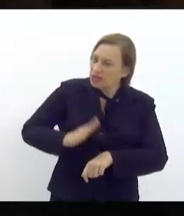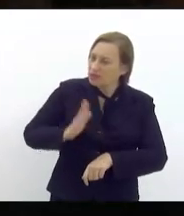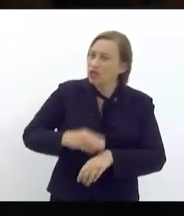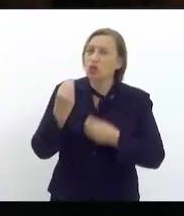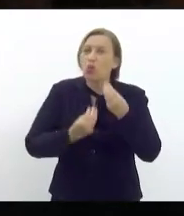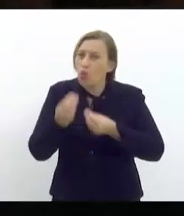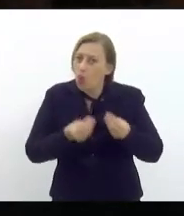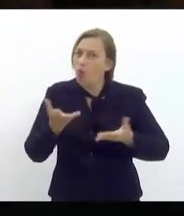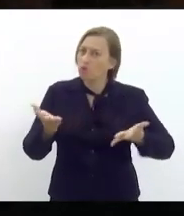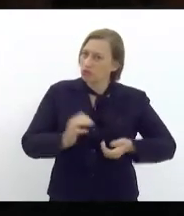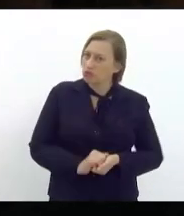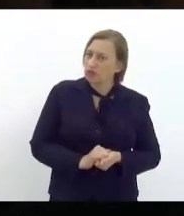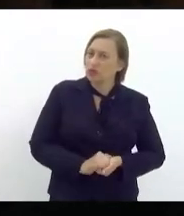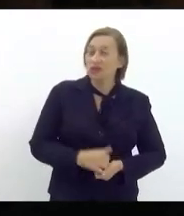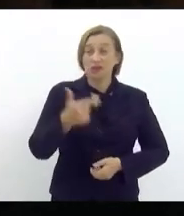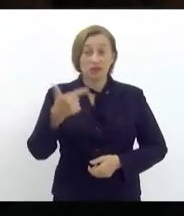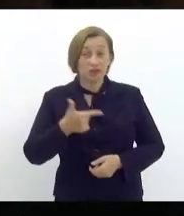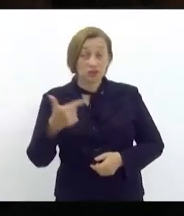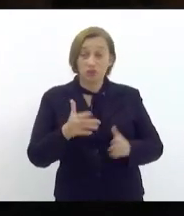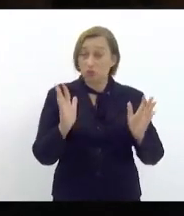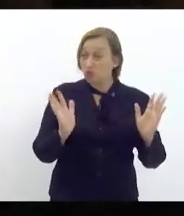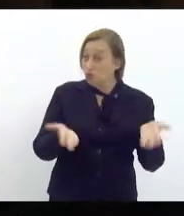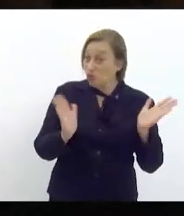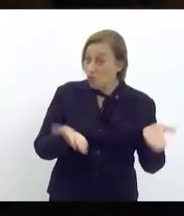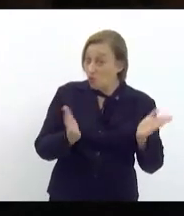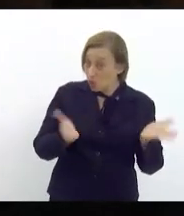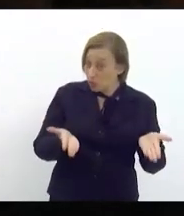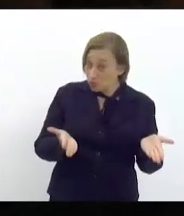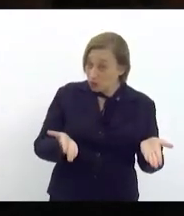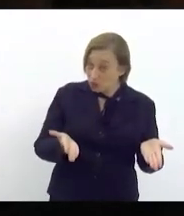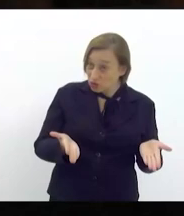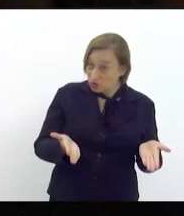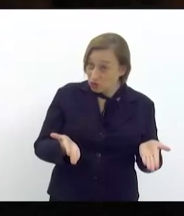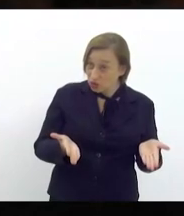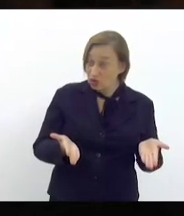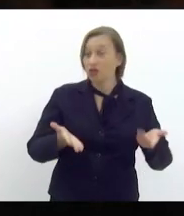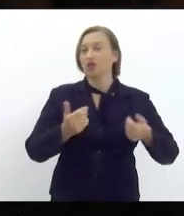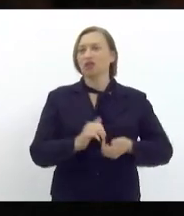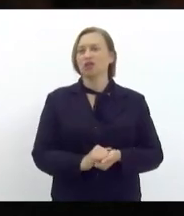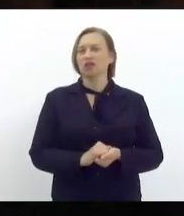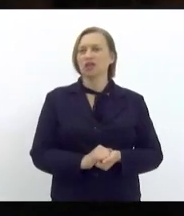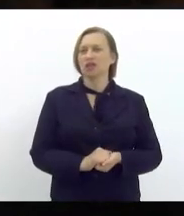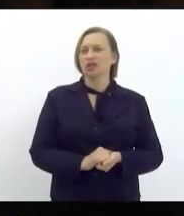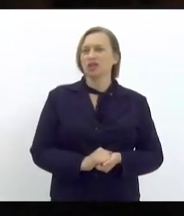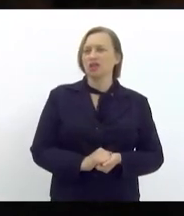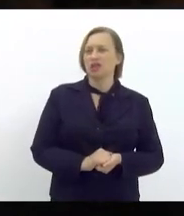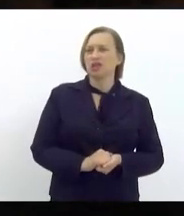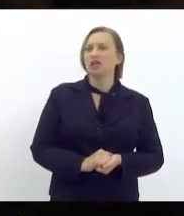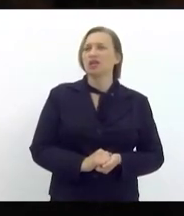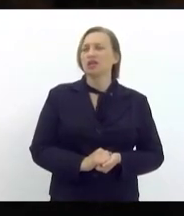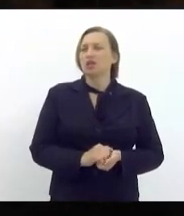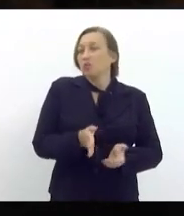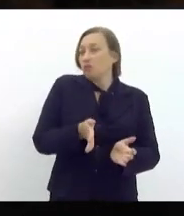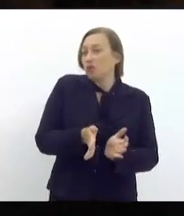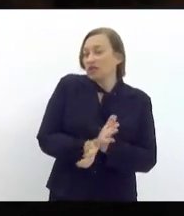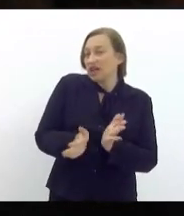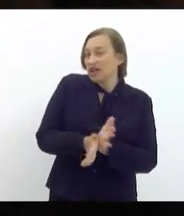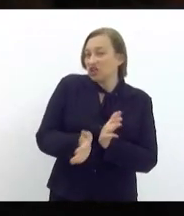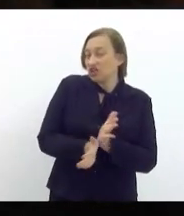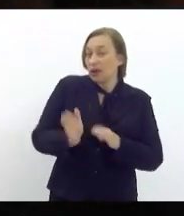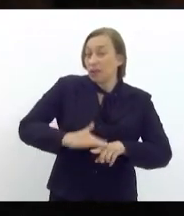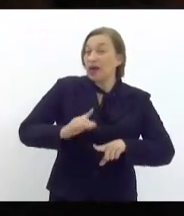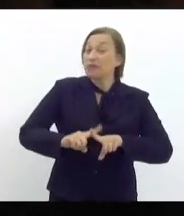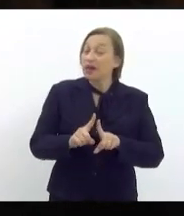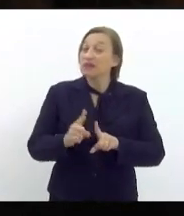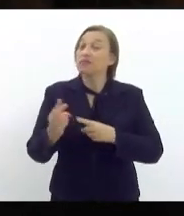pode aliás segundo a peça hoje contingenciar o orçamento mas pode inclusive também fazer novos